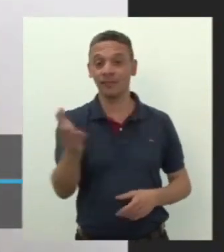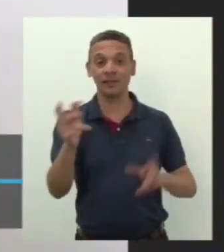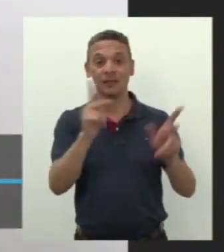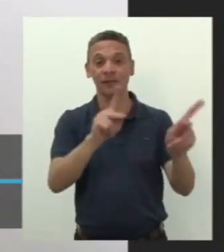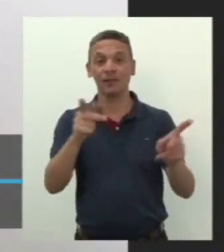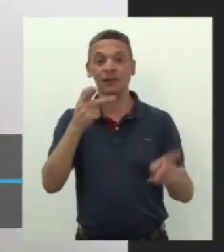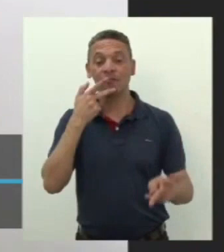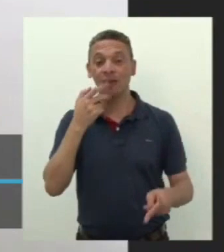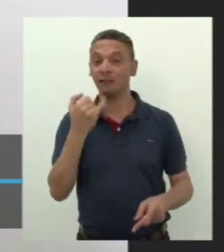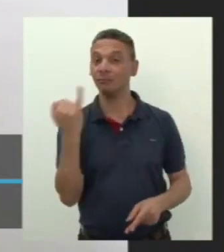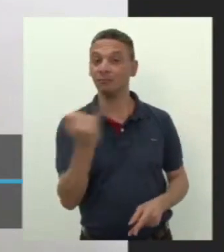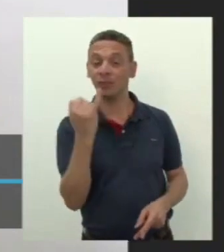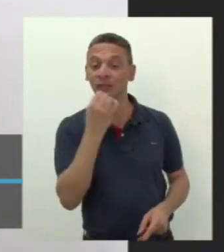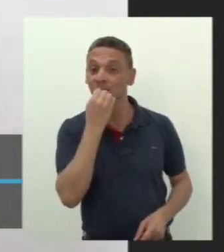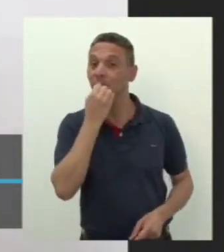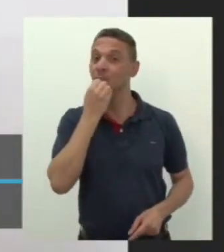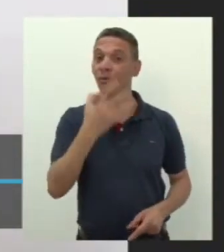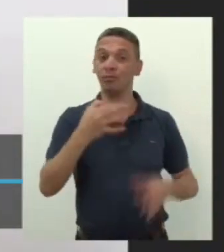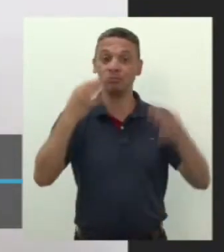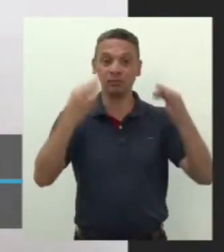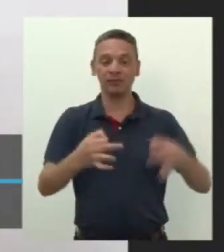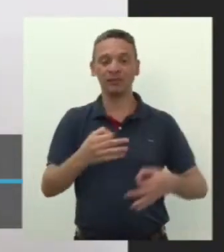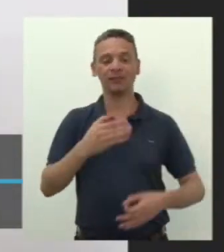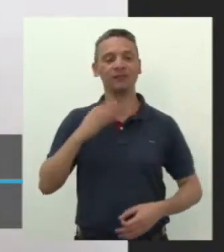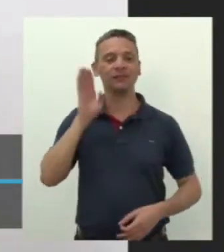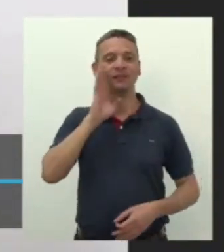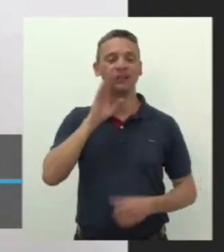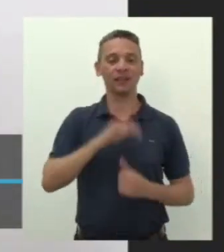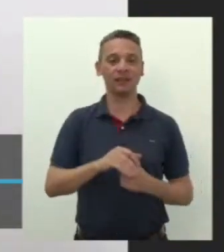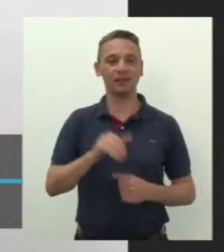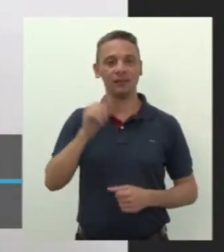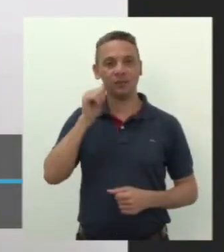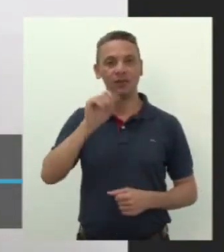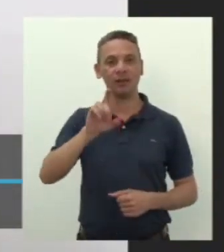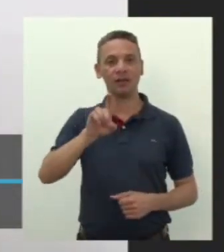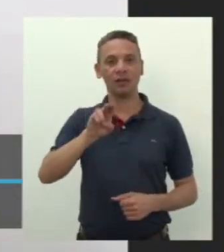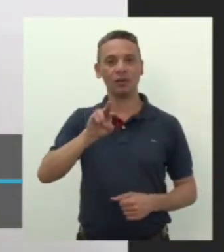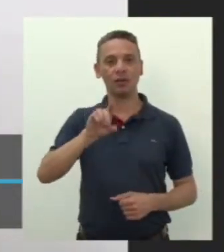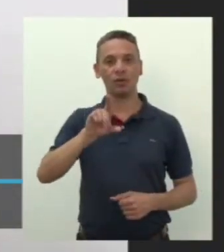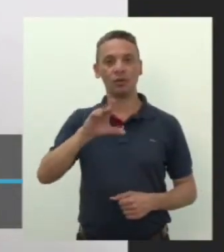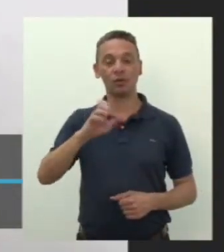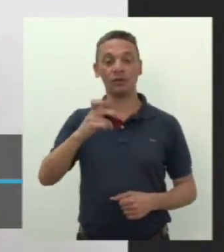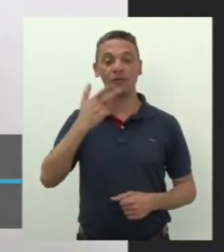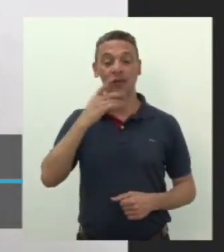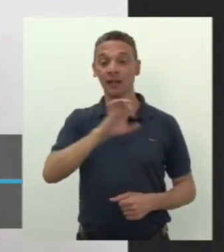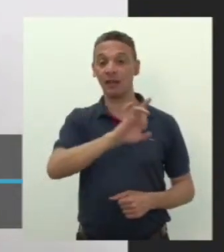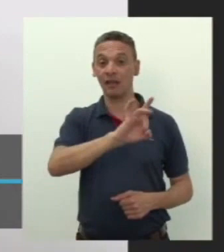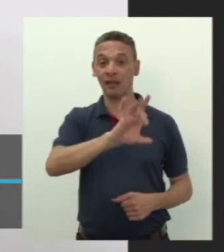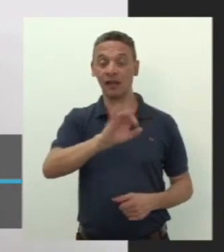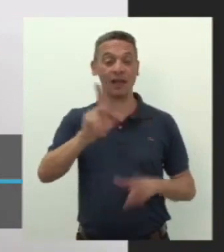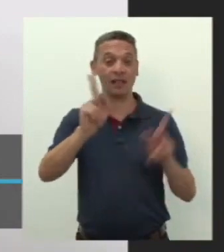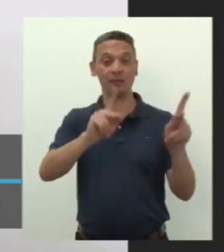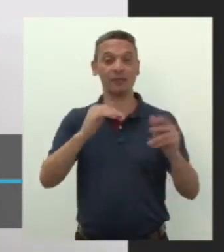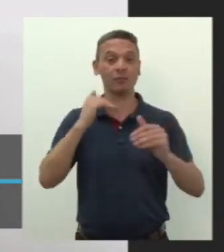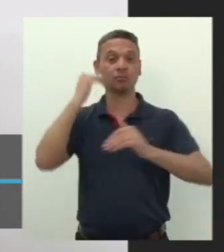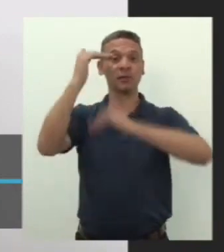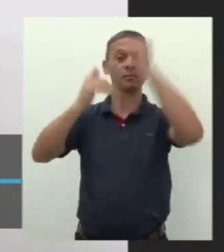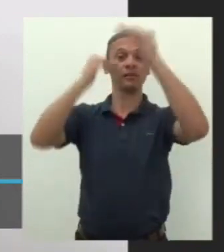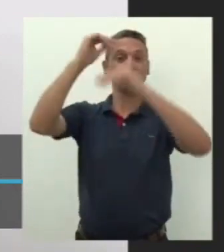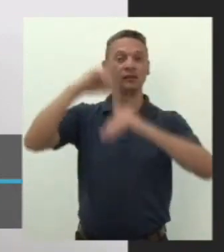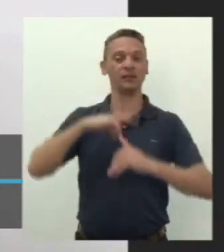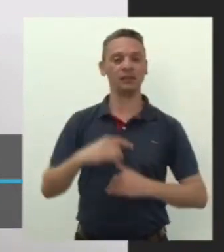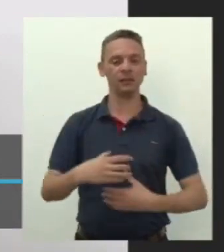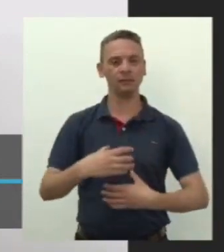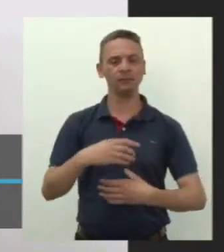palavras positivas, isso é muito bacana, Tati. Dulce menciona que estão evoluindo, todos estamos evoluindo. Daniela se